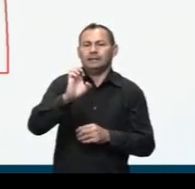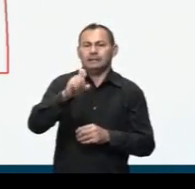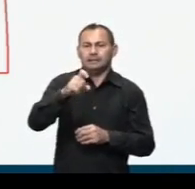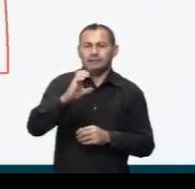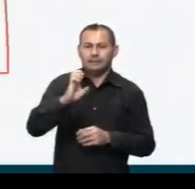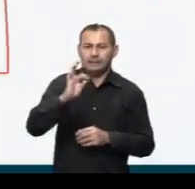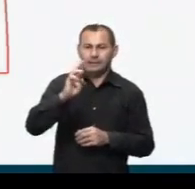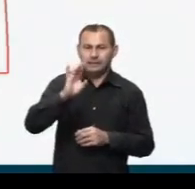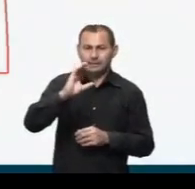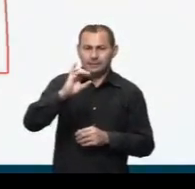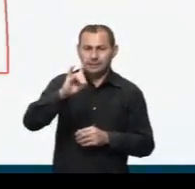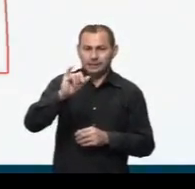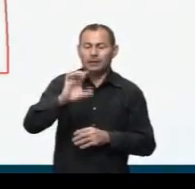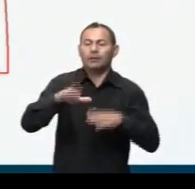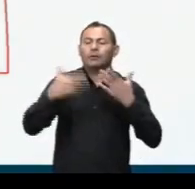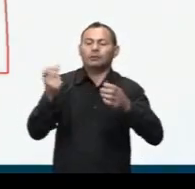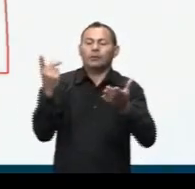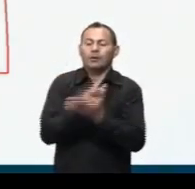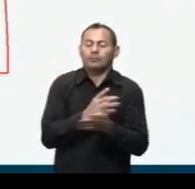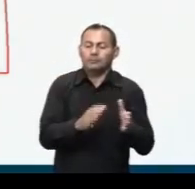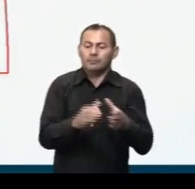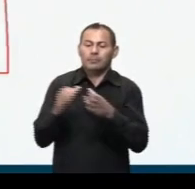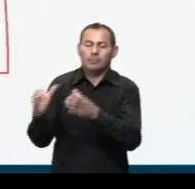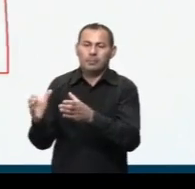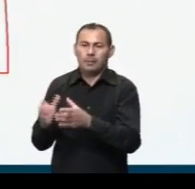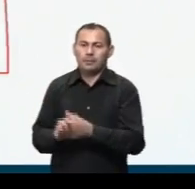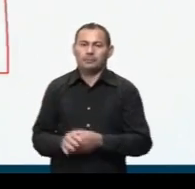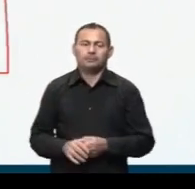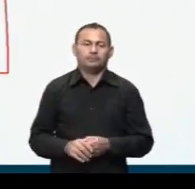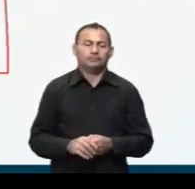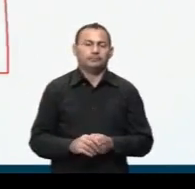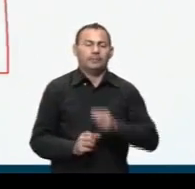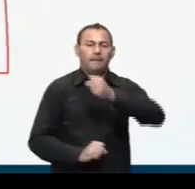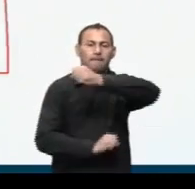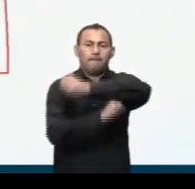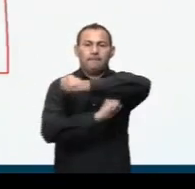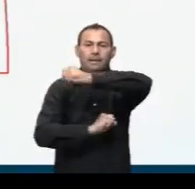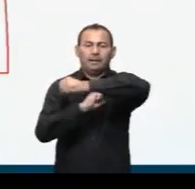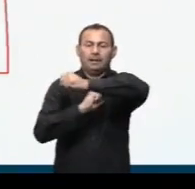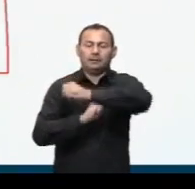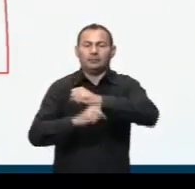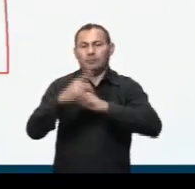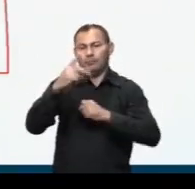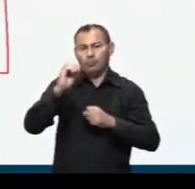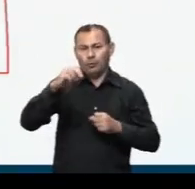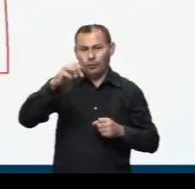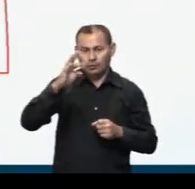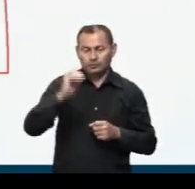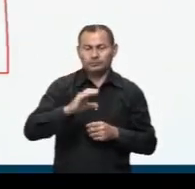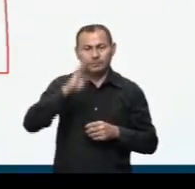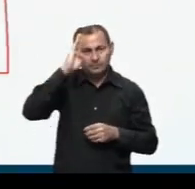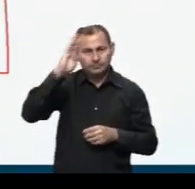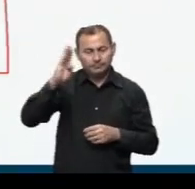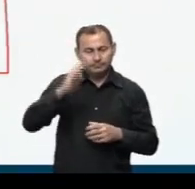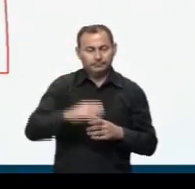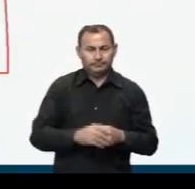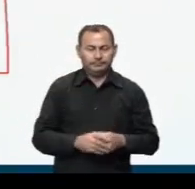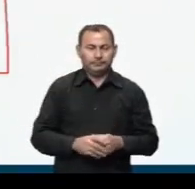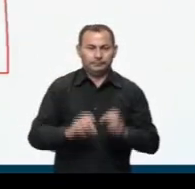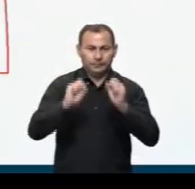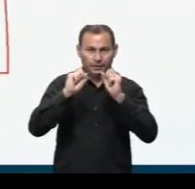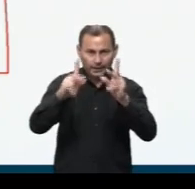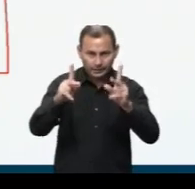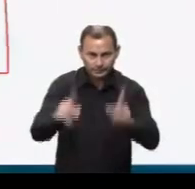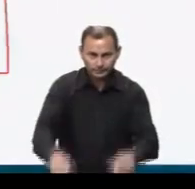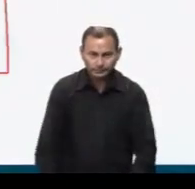que é o quanto o erro vai deslocar esse pilar do ponto central dele,